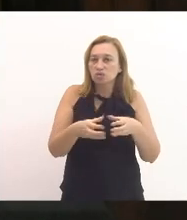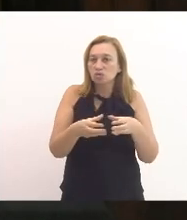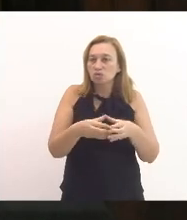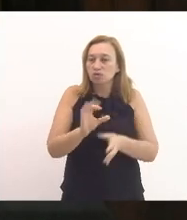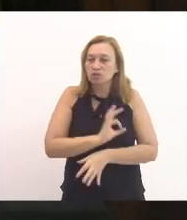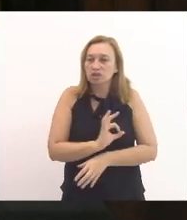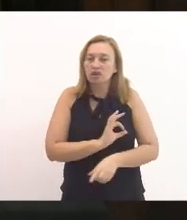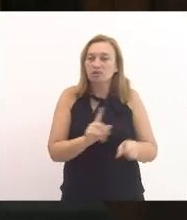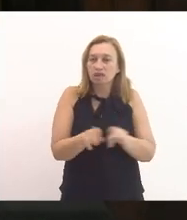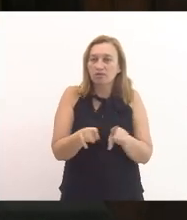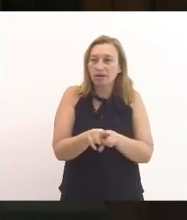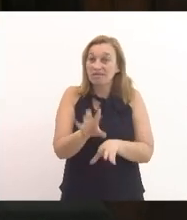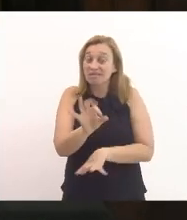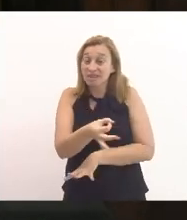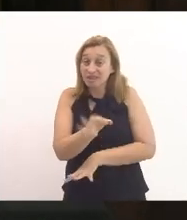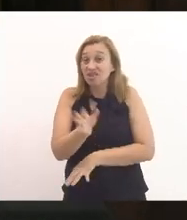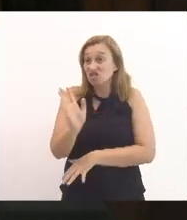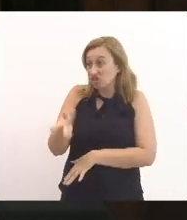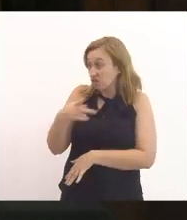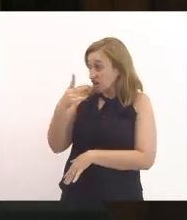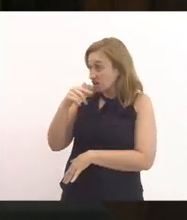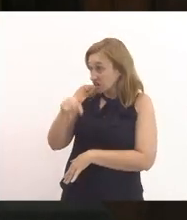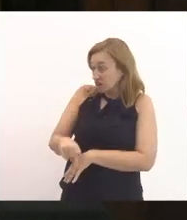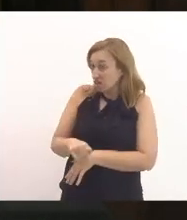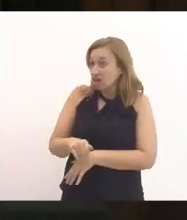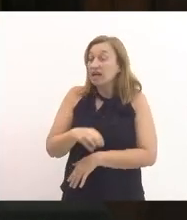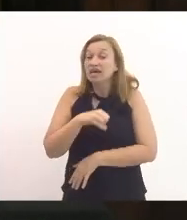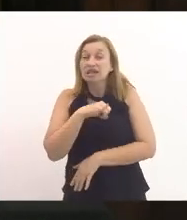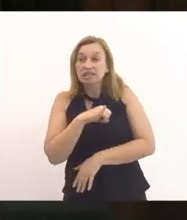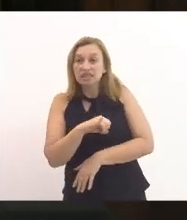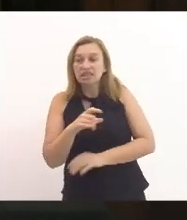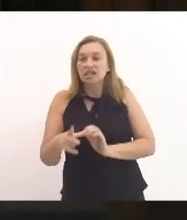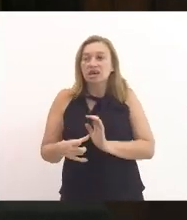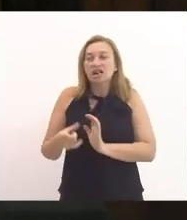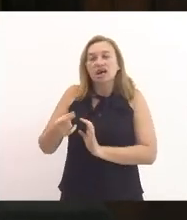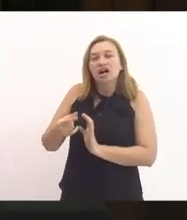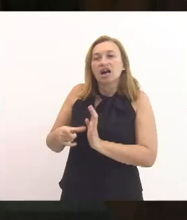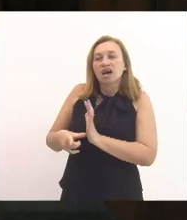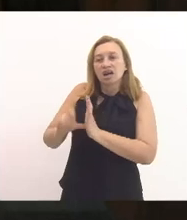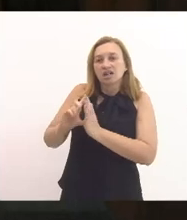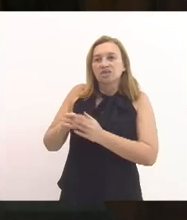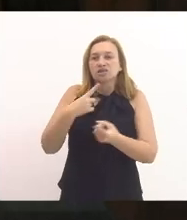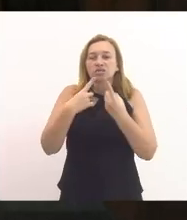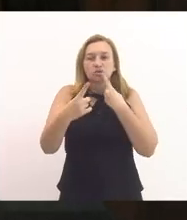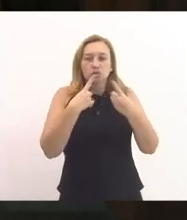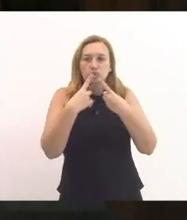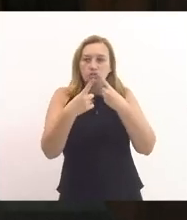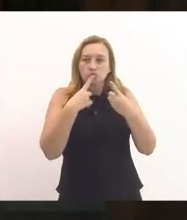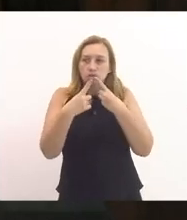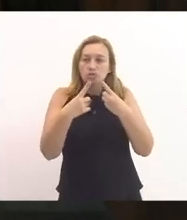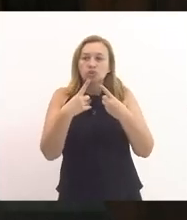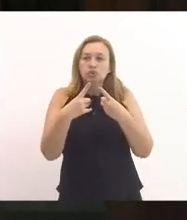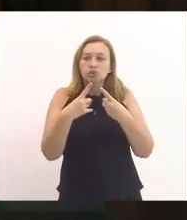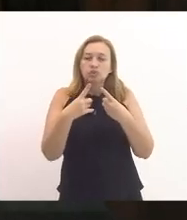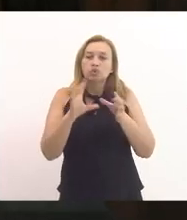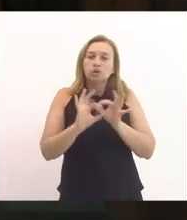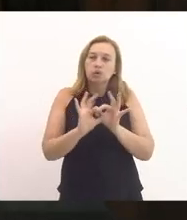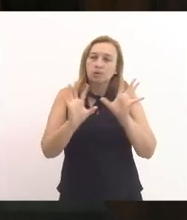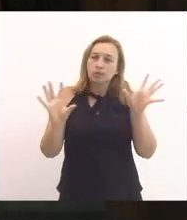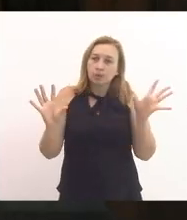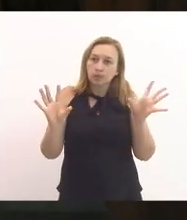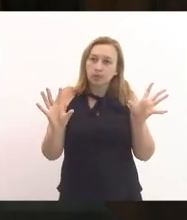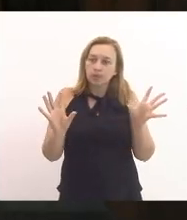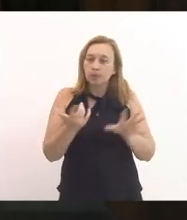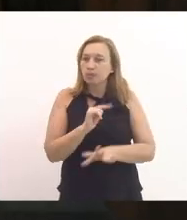Com toda certeza aqui já foi dito que se antes fosse discutido e de uma maneira democrática